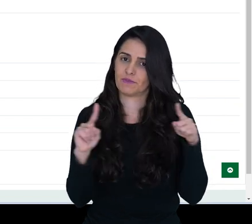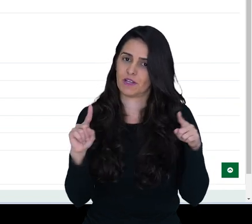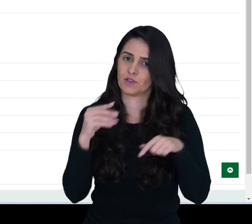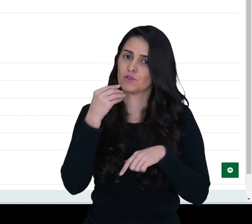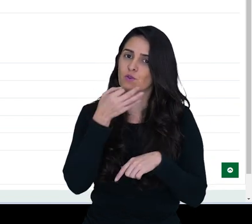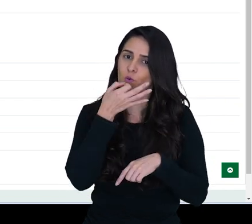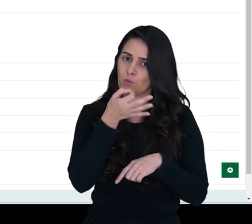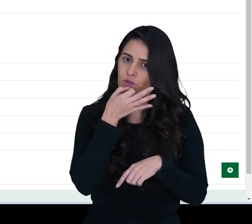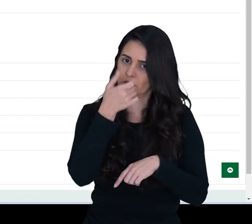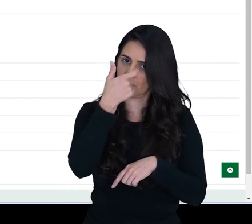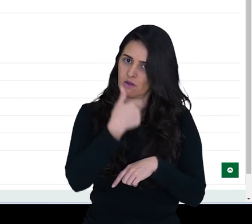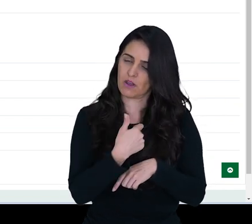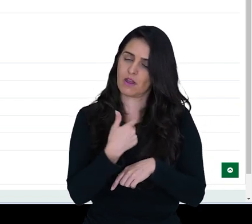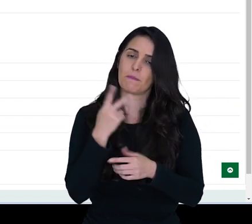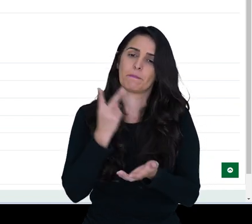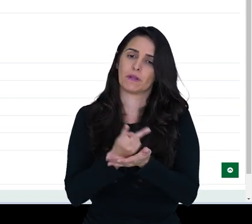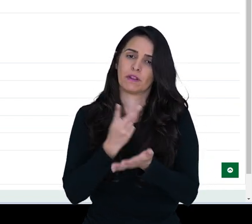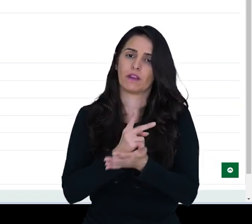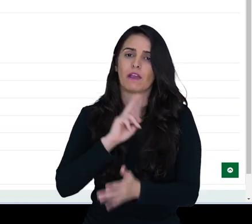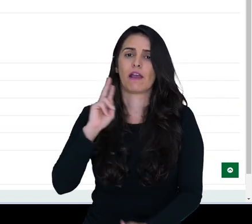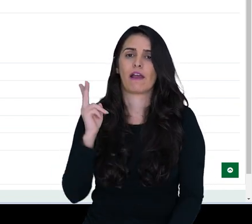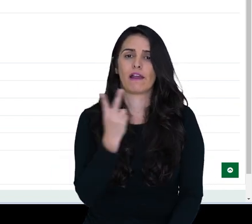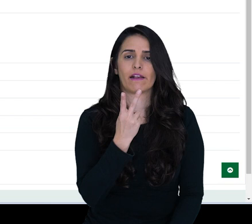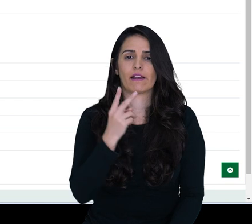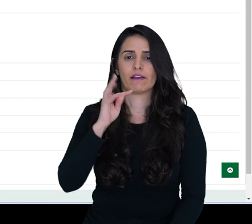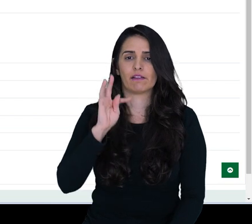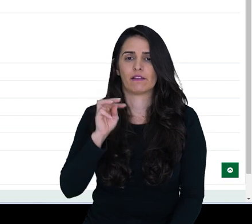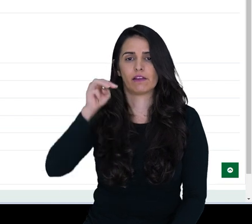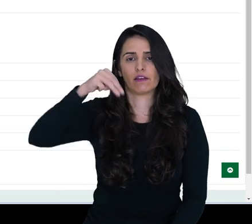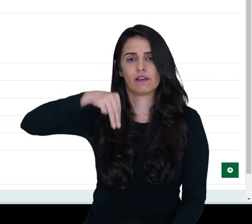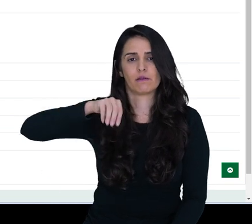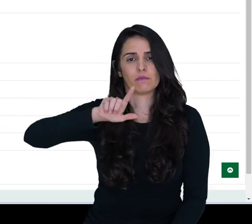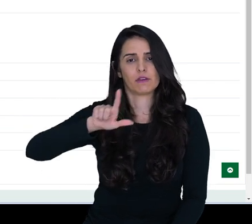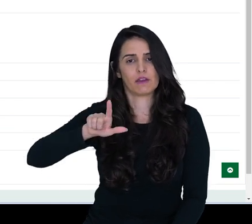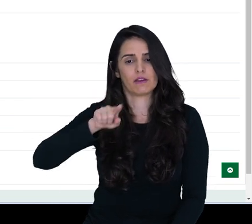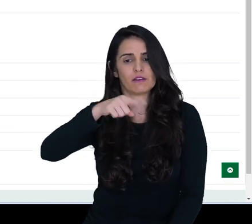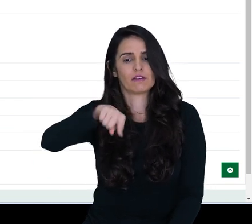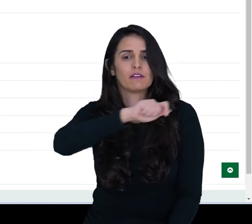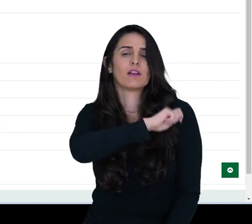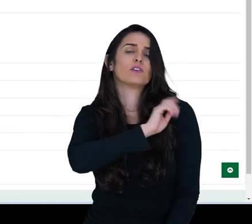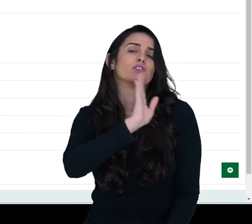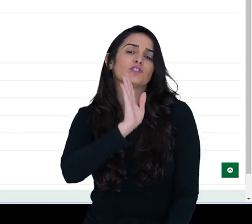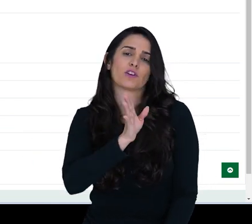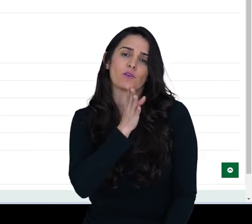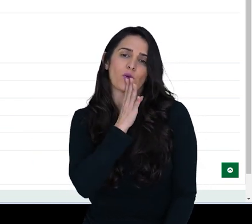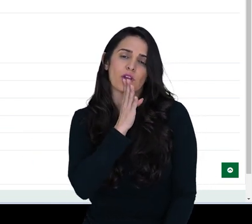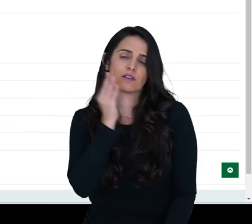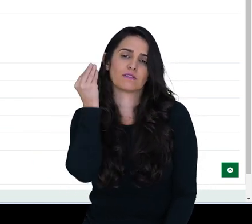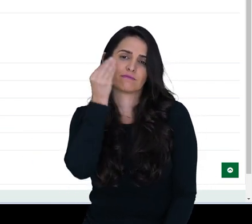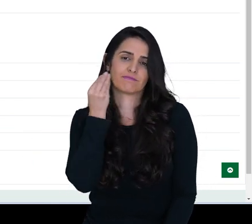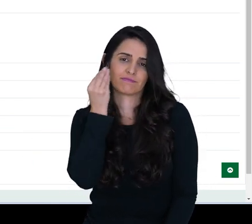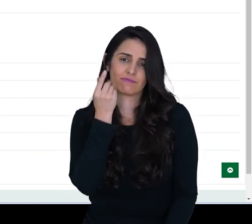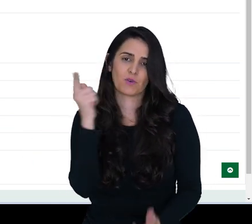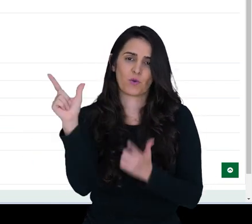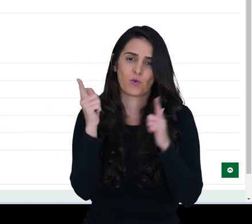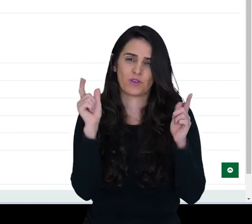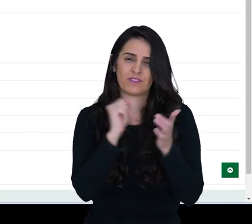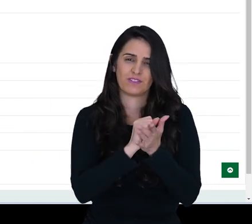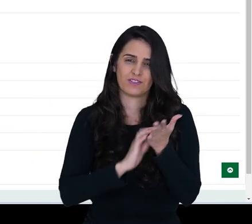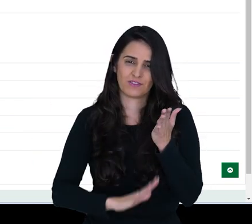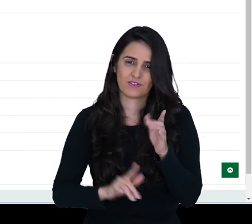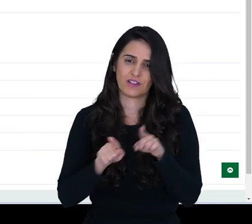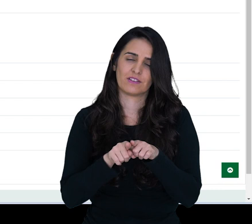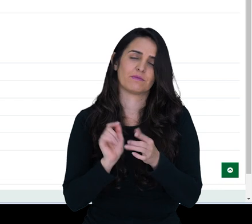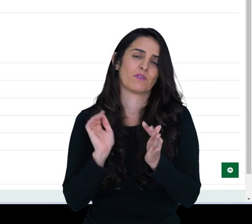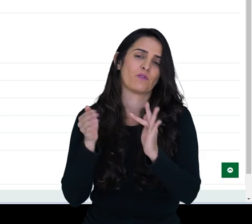surgir manter o padrão HTML que é o padrão que o estudante já está acostumado a realizar as demais atividades